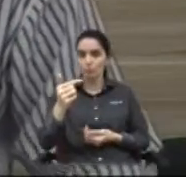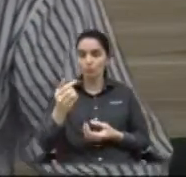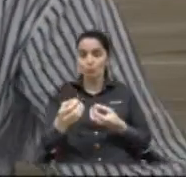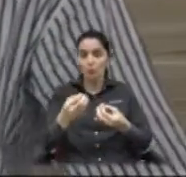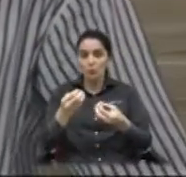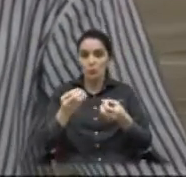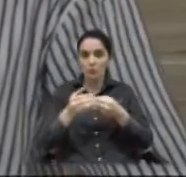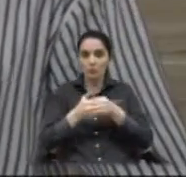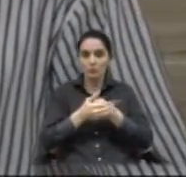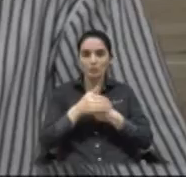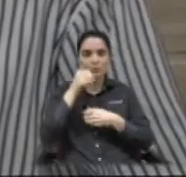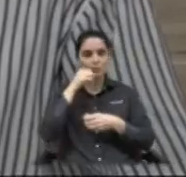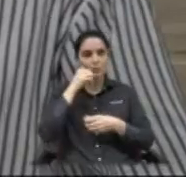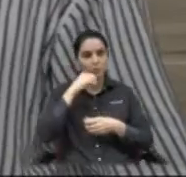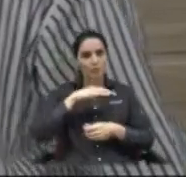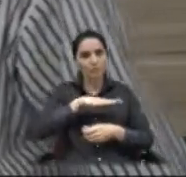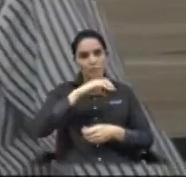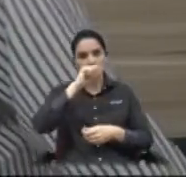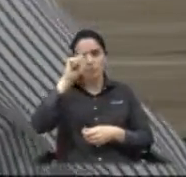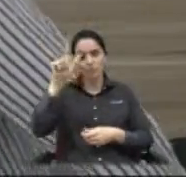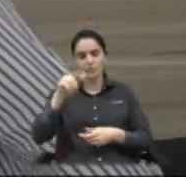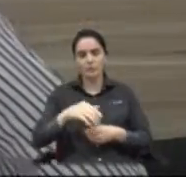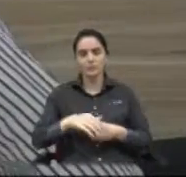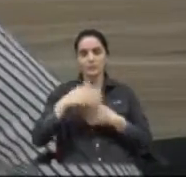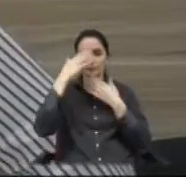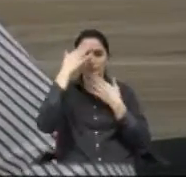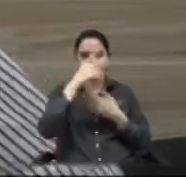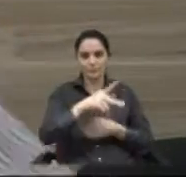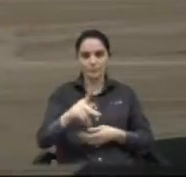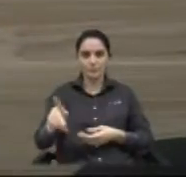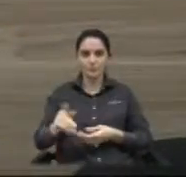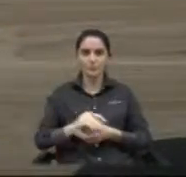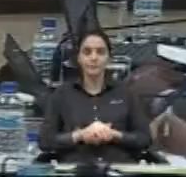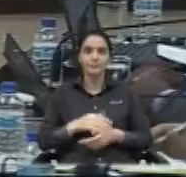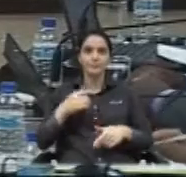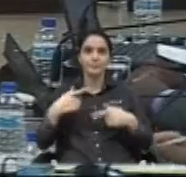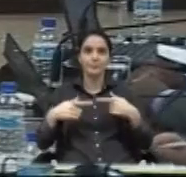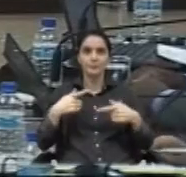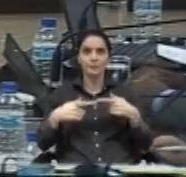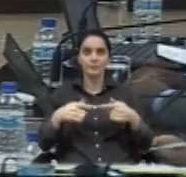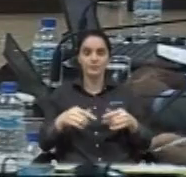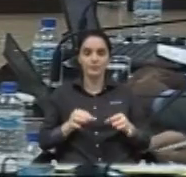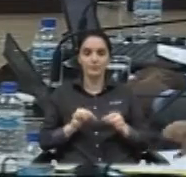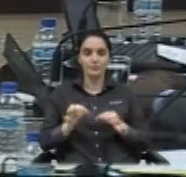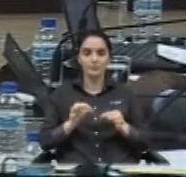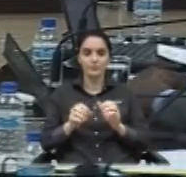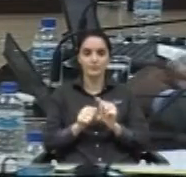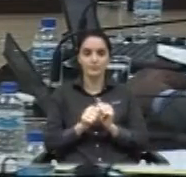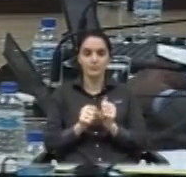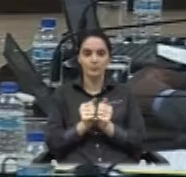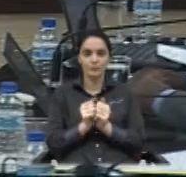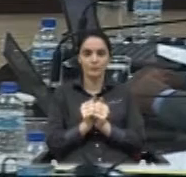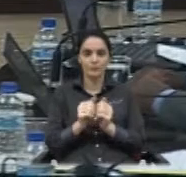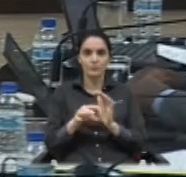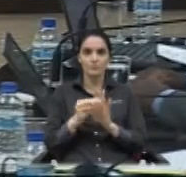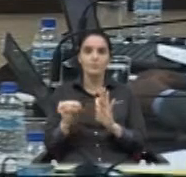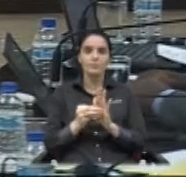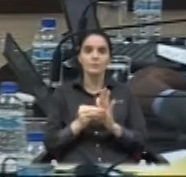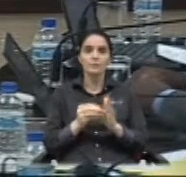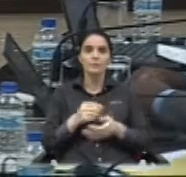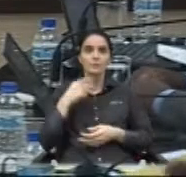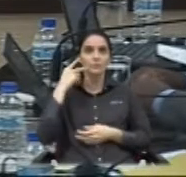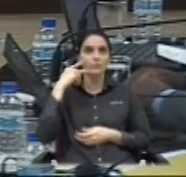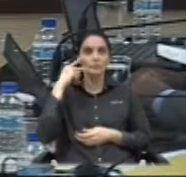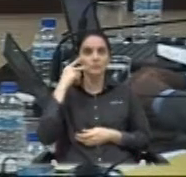nosso município. Obrigado, senhor presidente. Ainda está em discussão o projeto com as emendas aprovadas. Com a palavra, a nobre